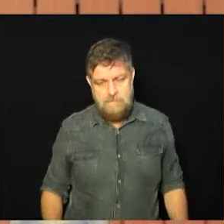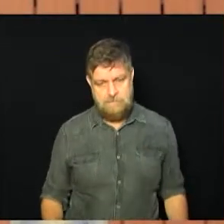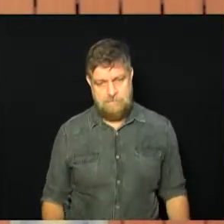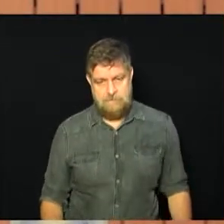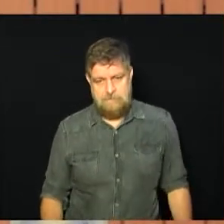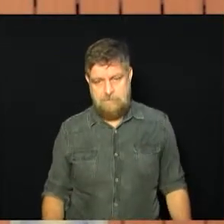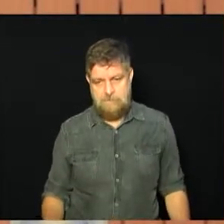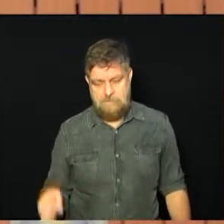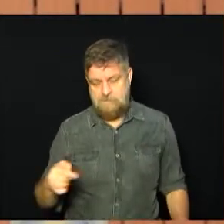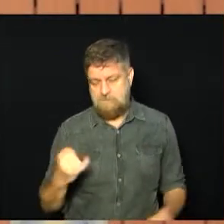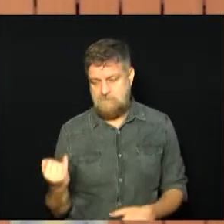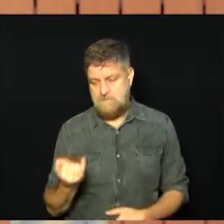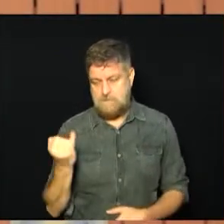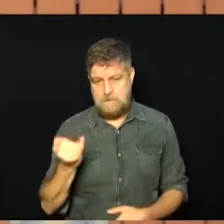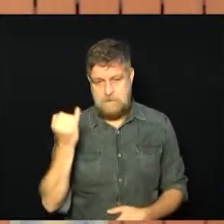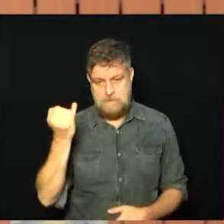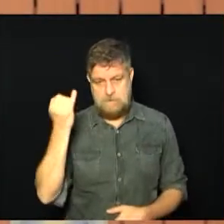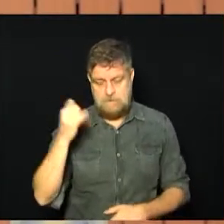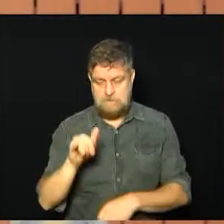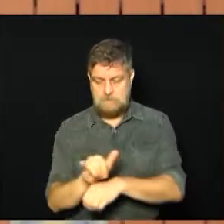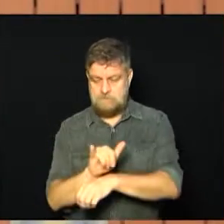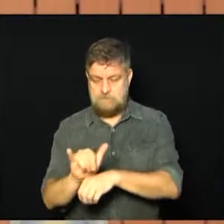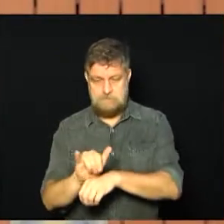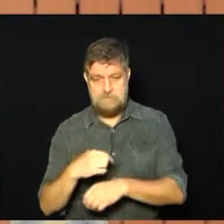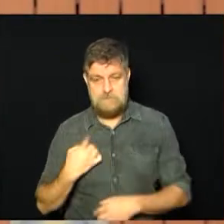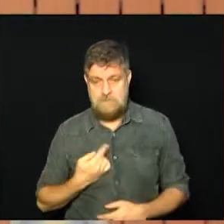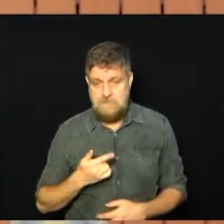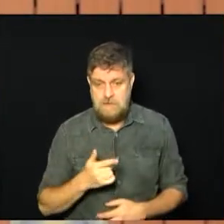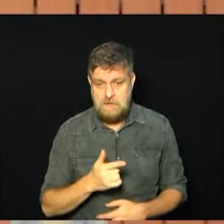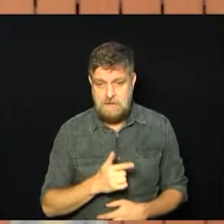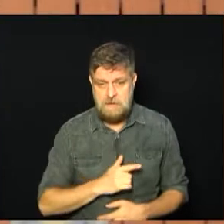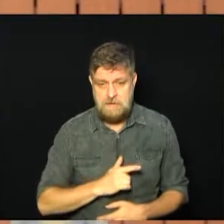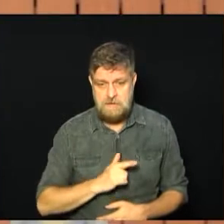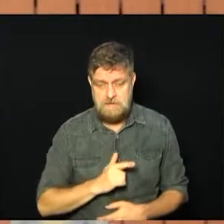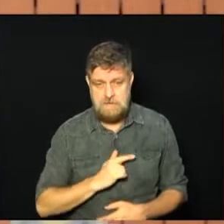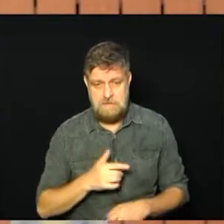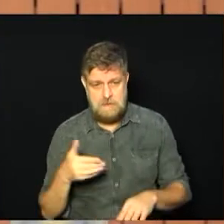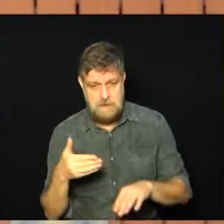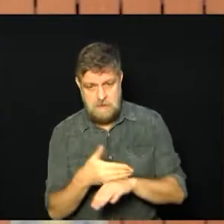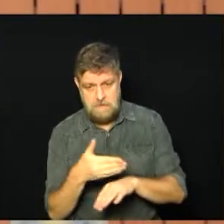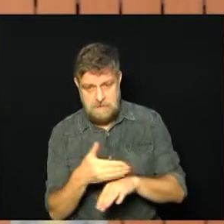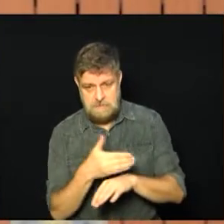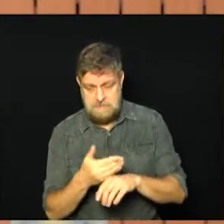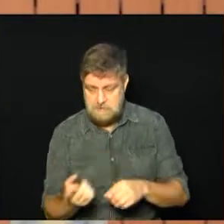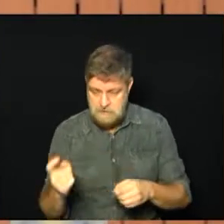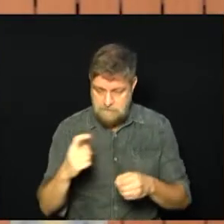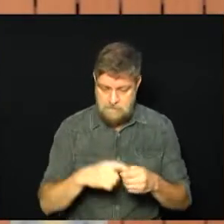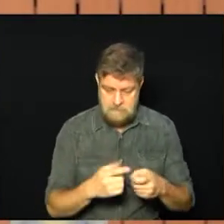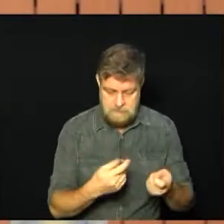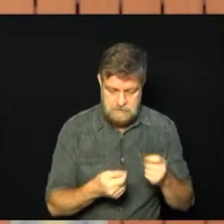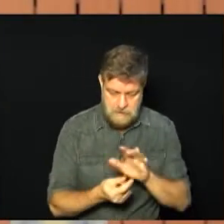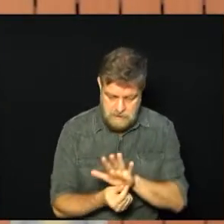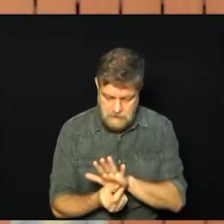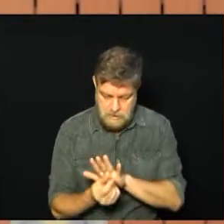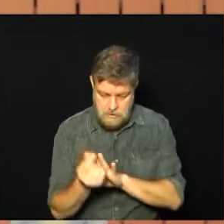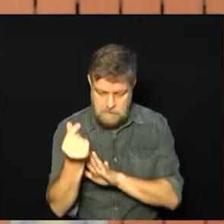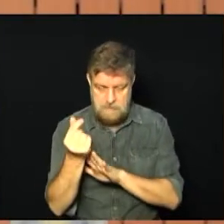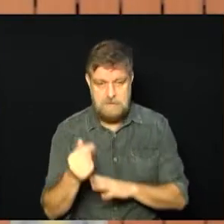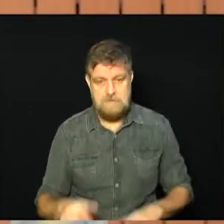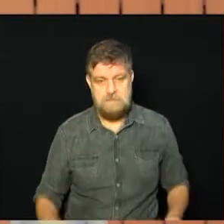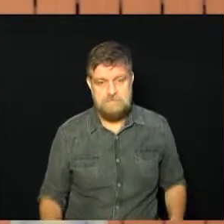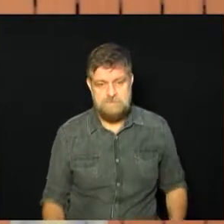Então, ele é um importante instrumento para a gente ter uma participação nessa retomada da economia. Então, ele